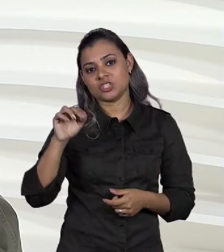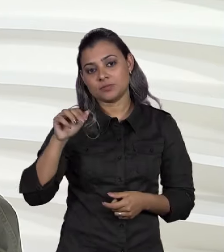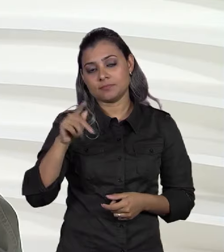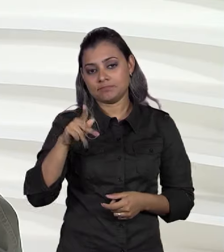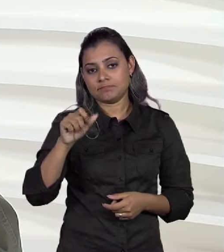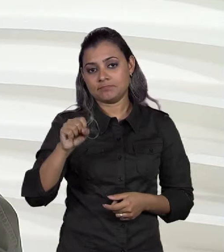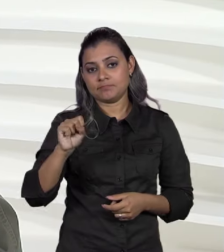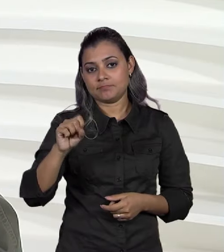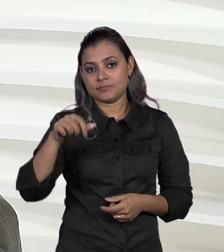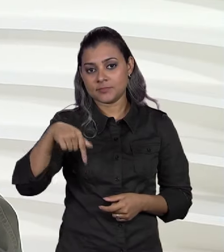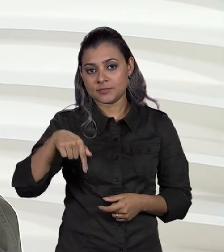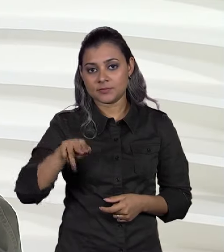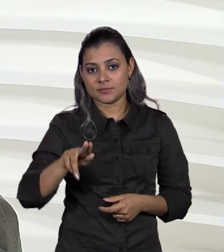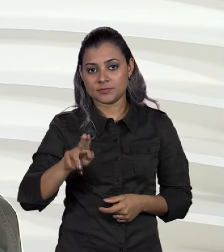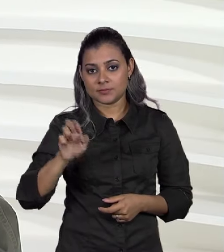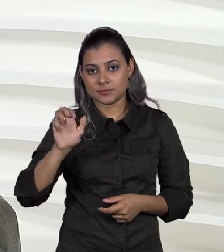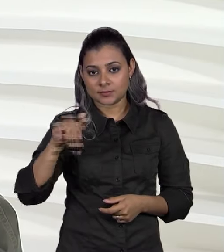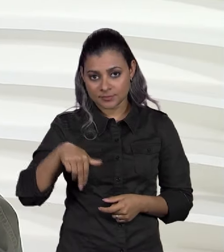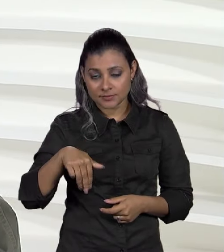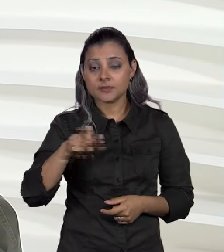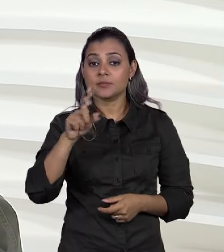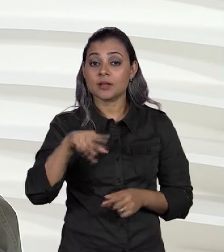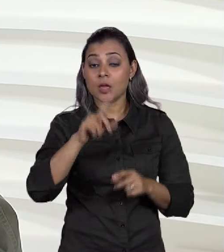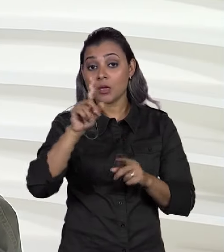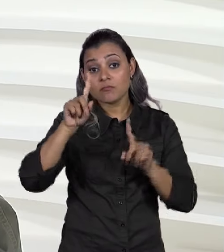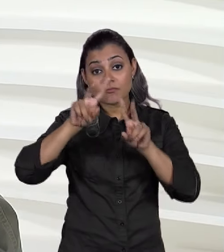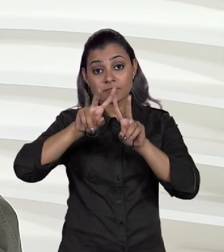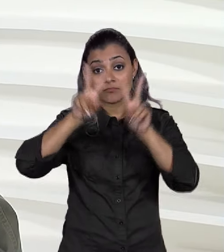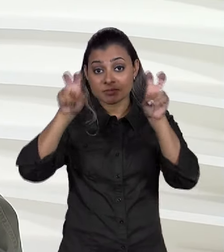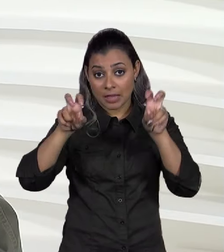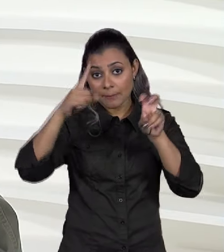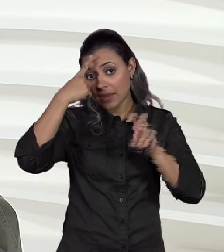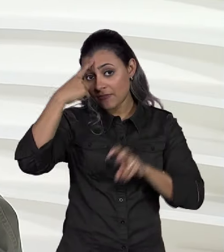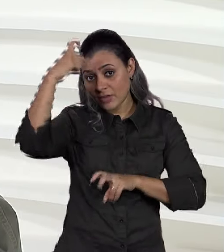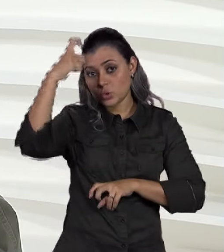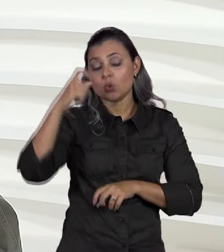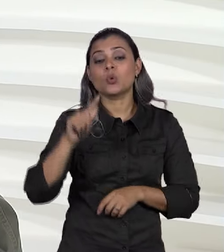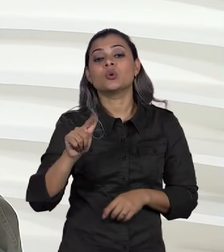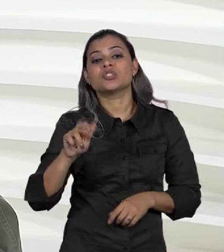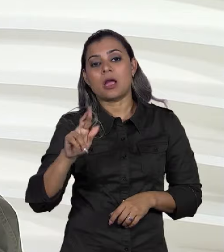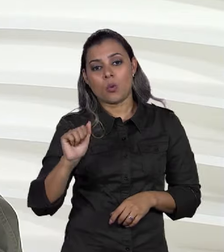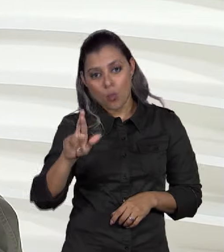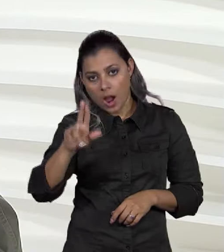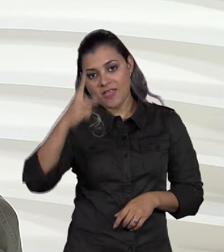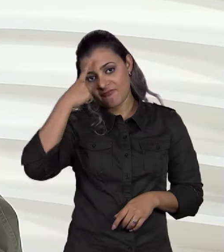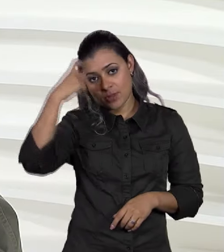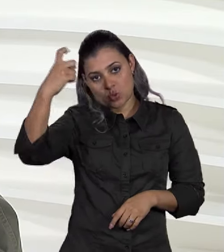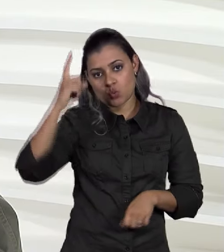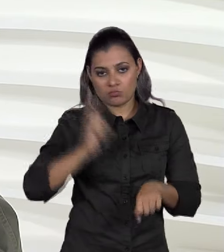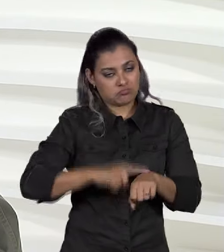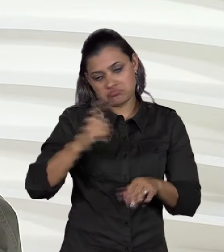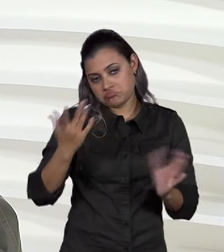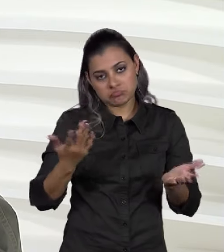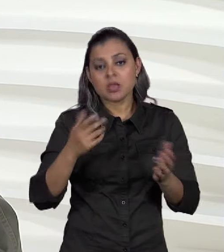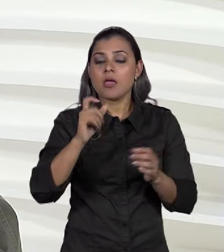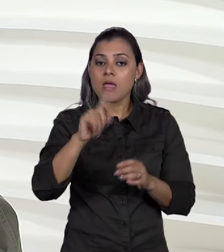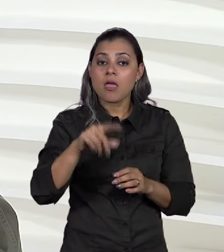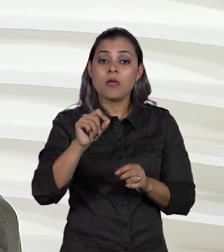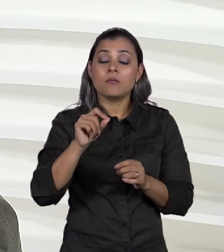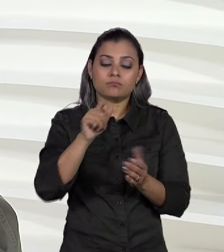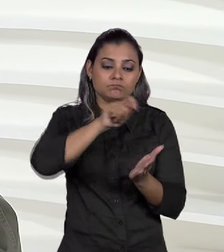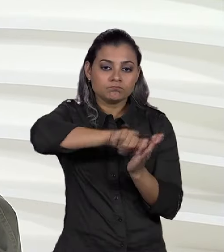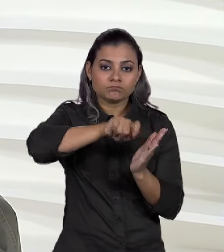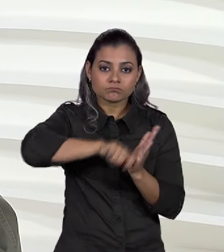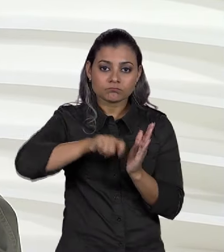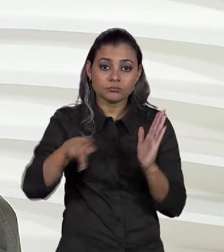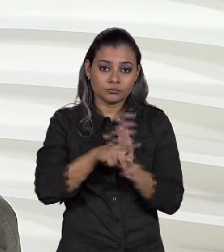Foi o título e a invenção do Pasquim foi o Jaguar, que um editor